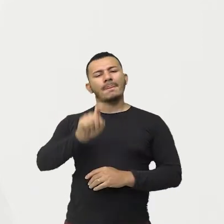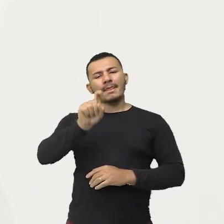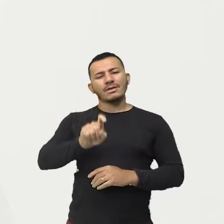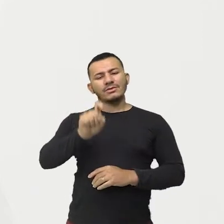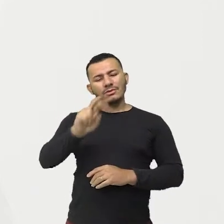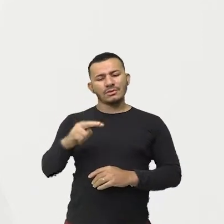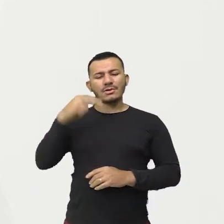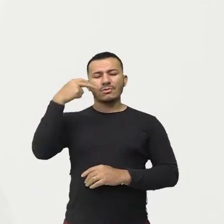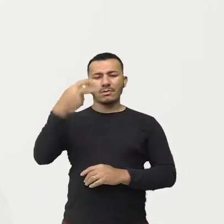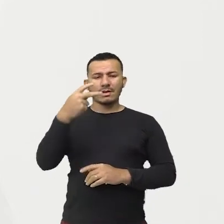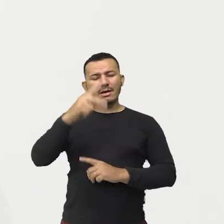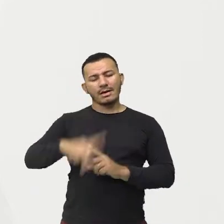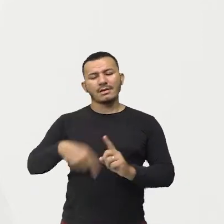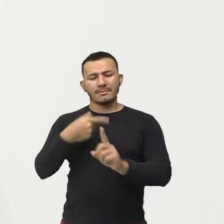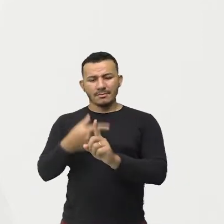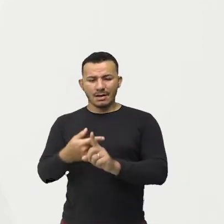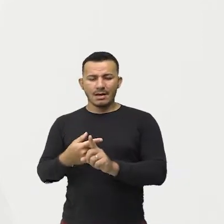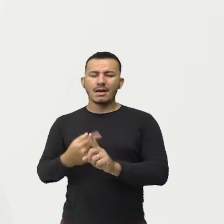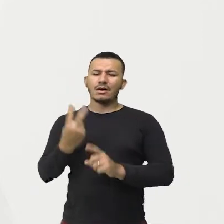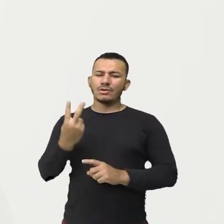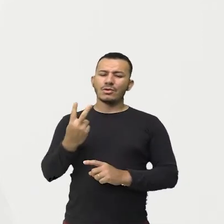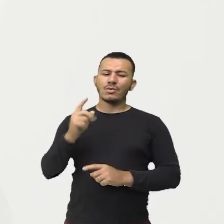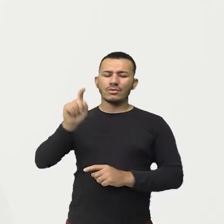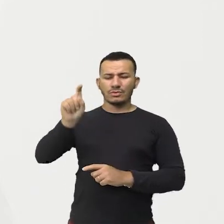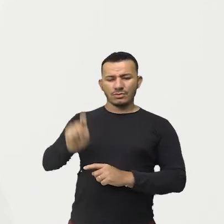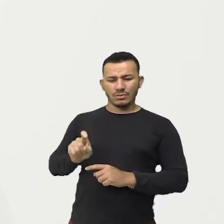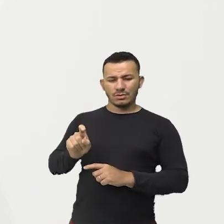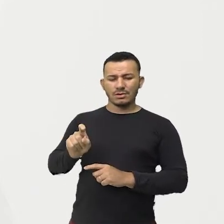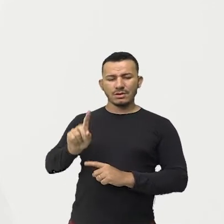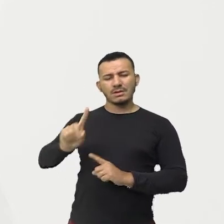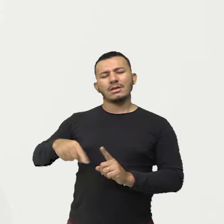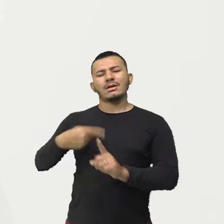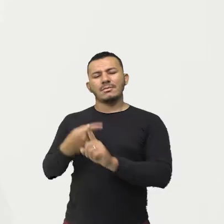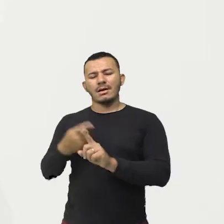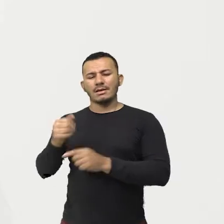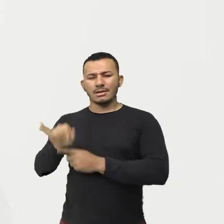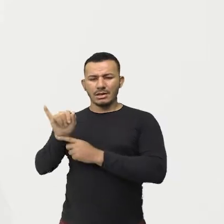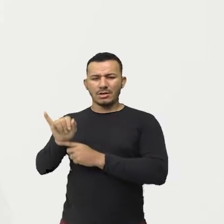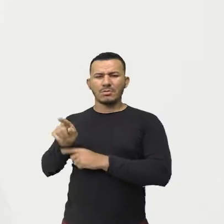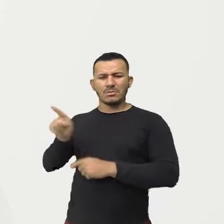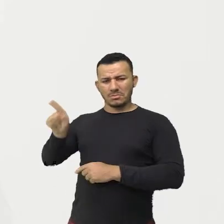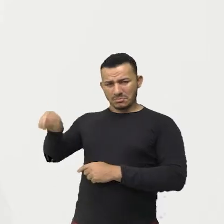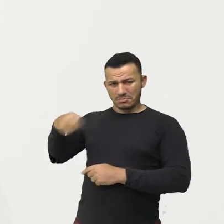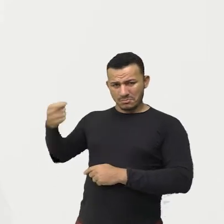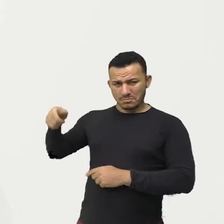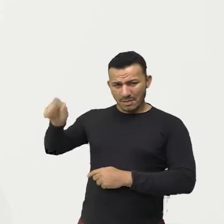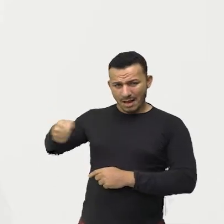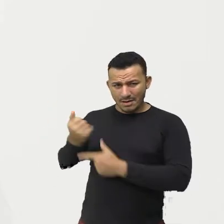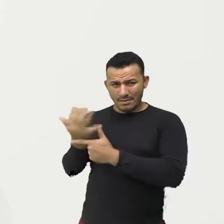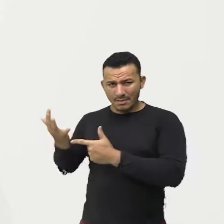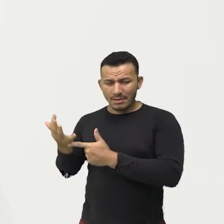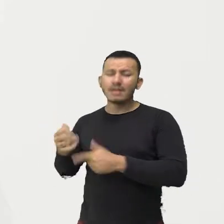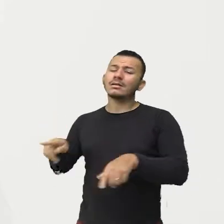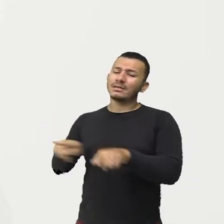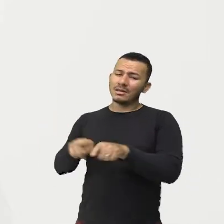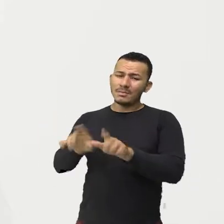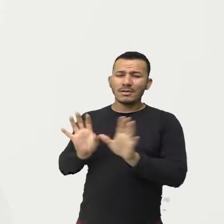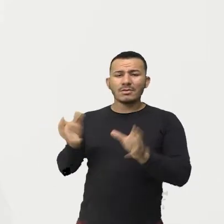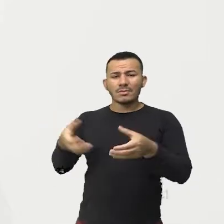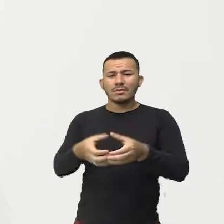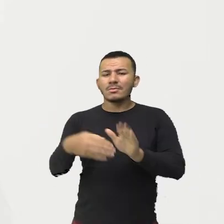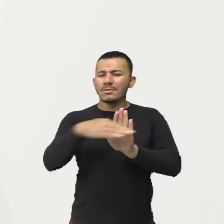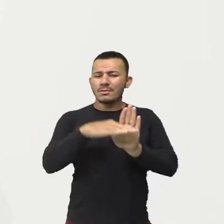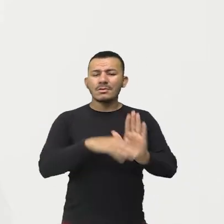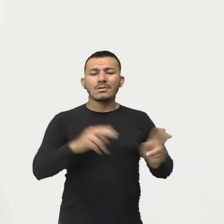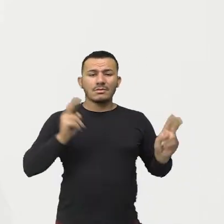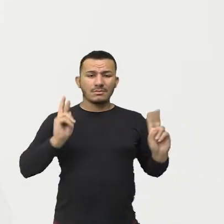ao quadrado mais 2x mais y. Também é uma expressão algébrica, tá legal?